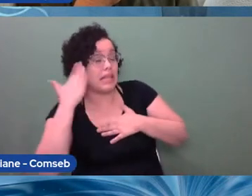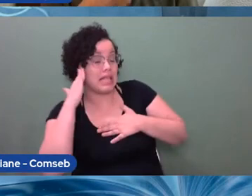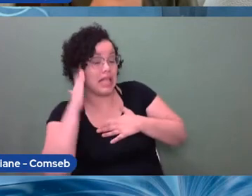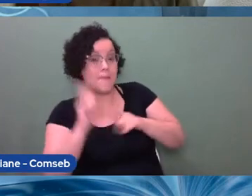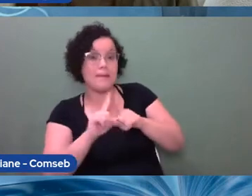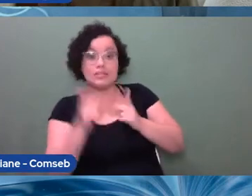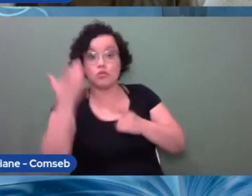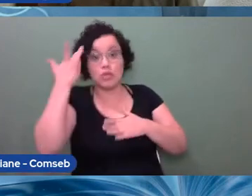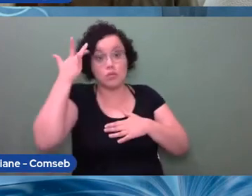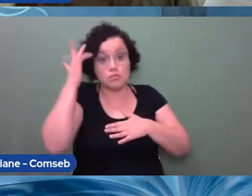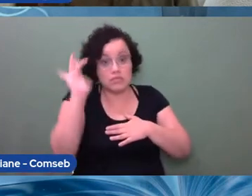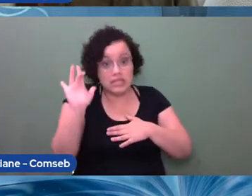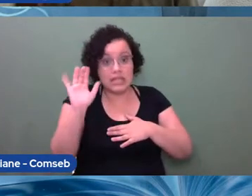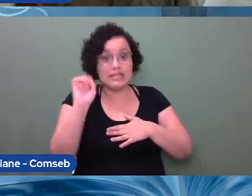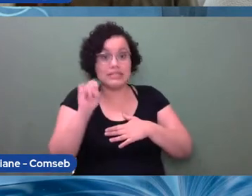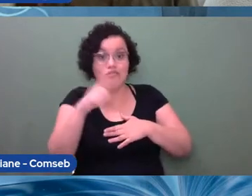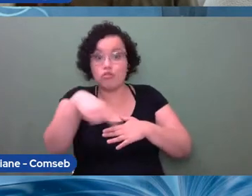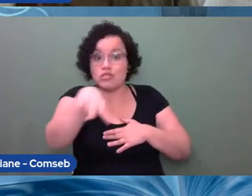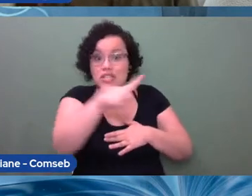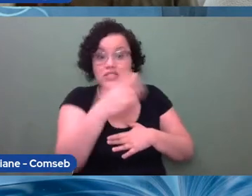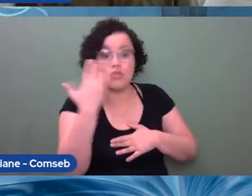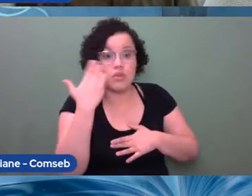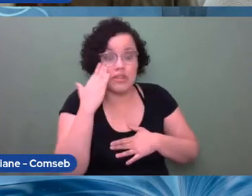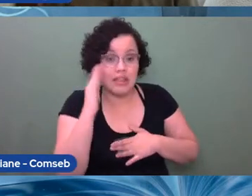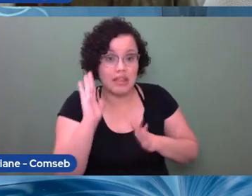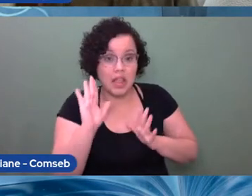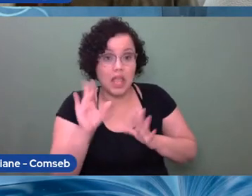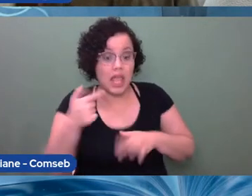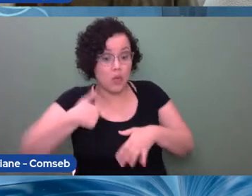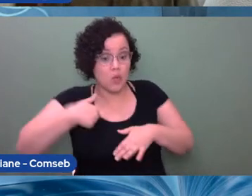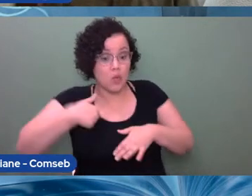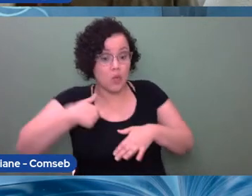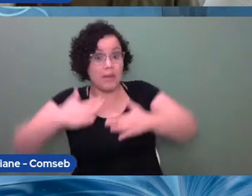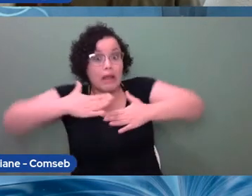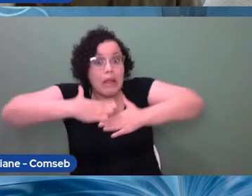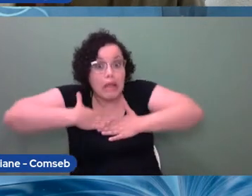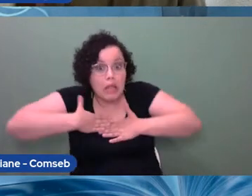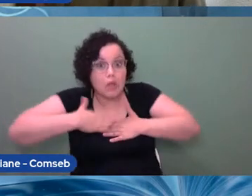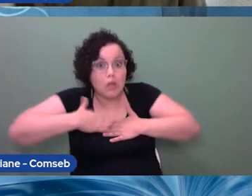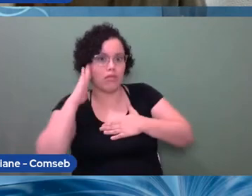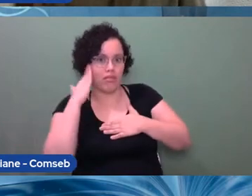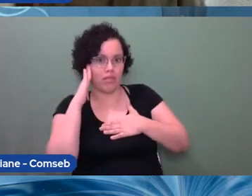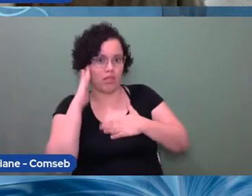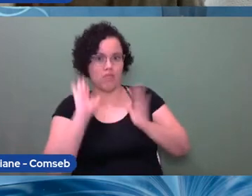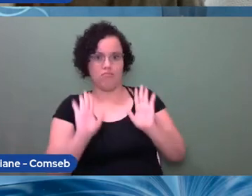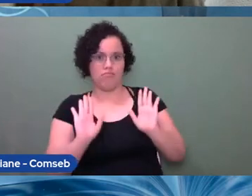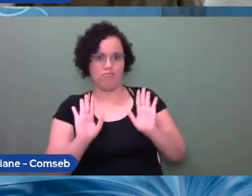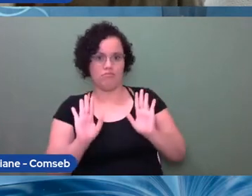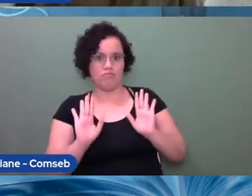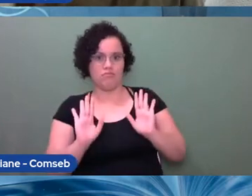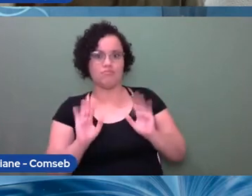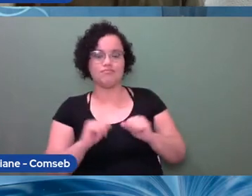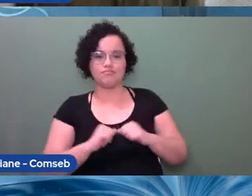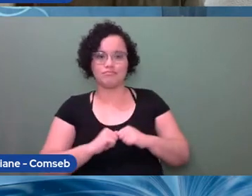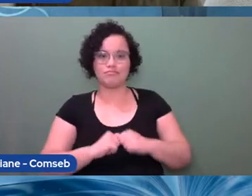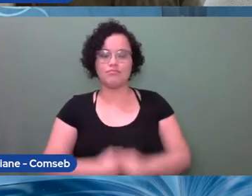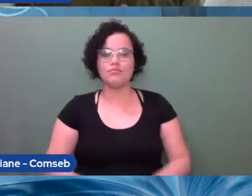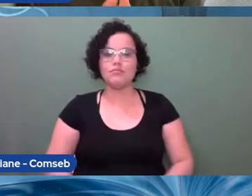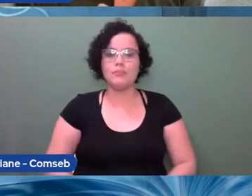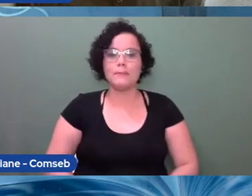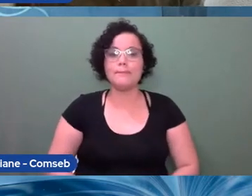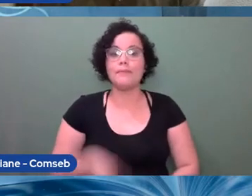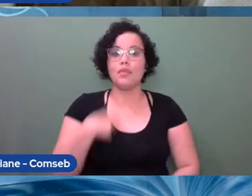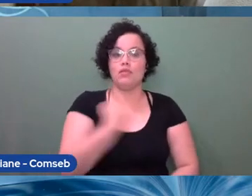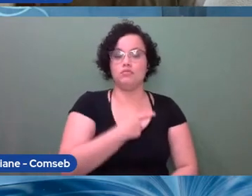eu só falo o meu modelo quando as pessoas querem sabê-lo. Nós temos um comentário